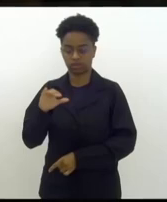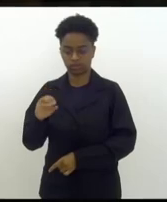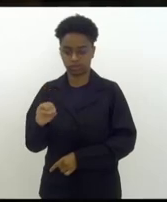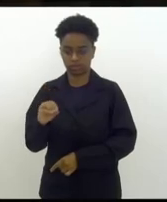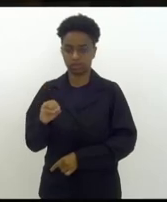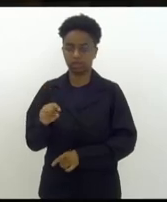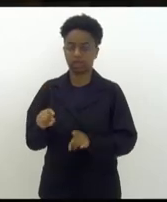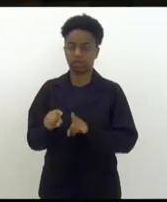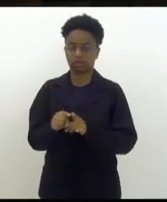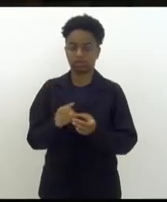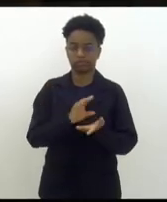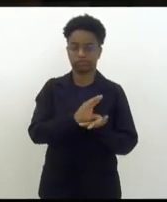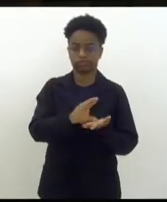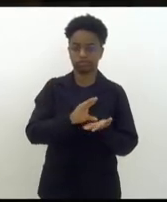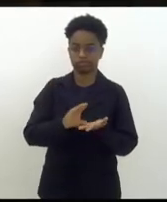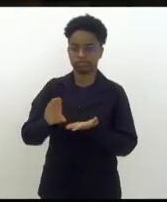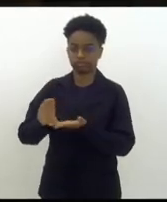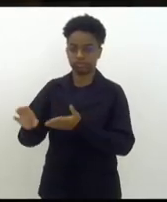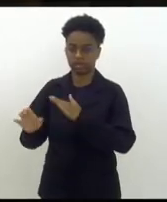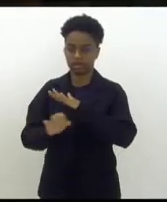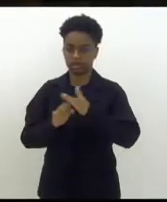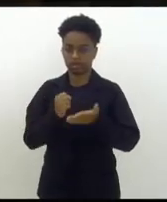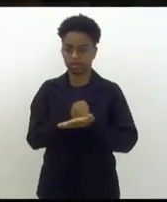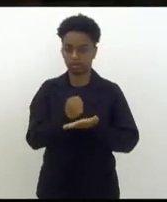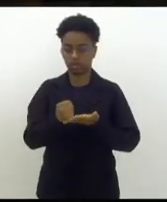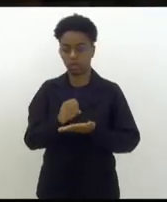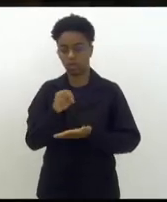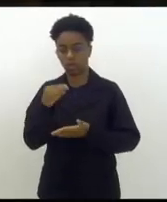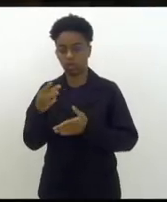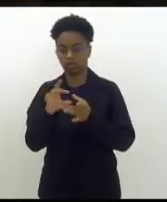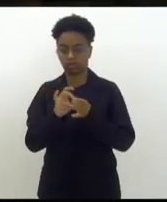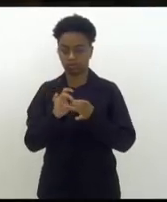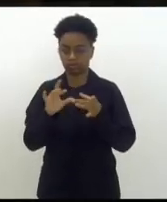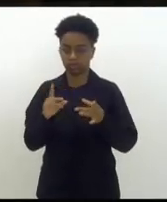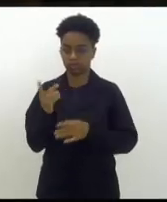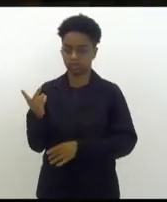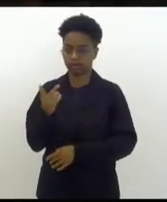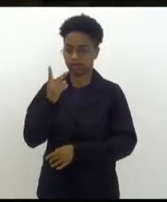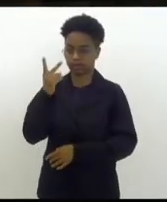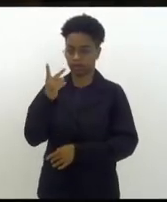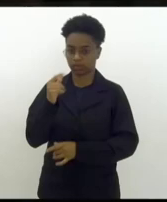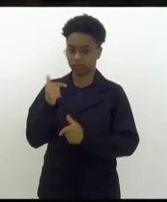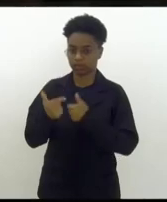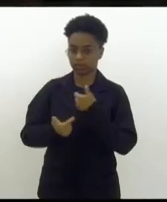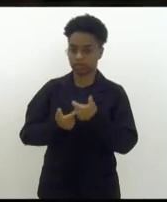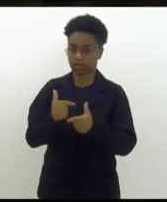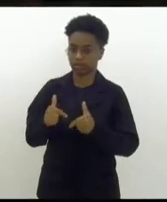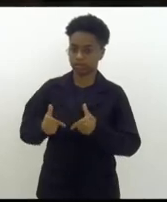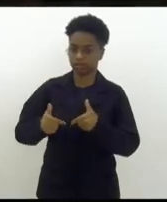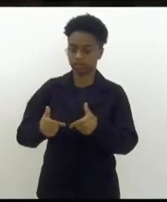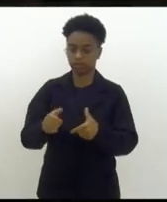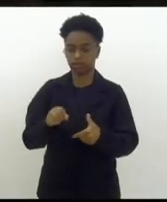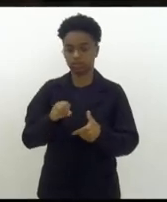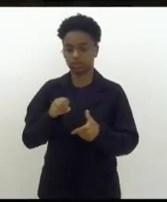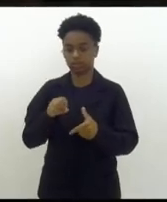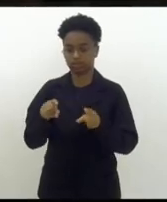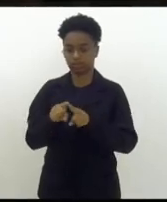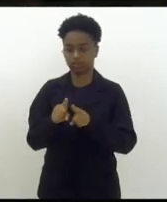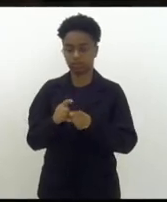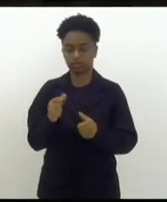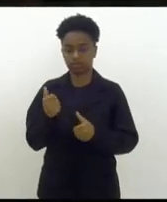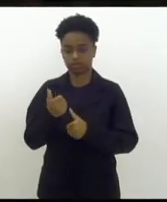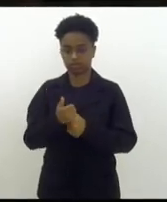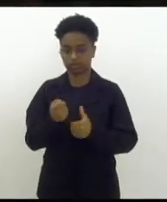entre as concessionárias ou permissionárias dos valores dos serviços prestados e subsidiados